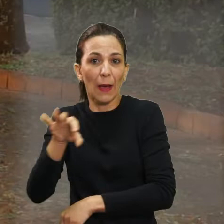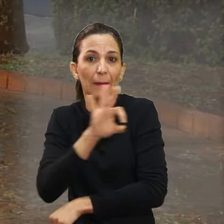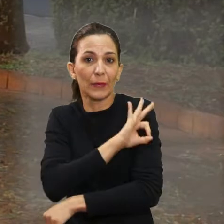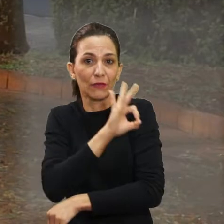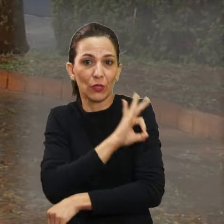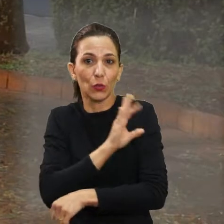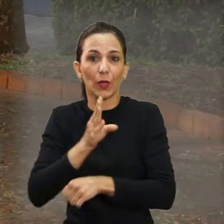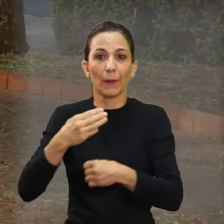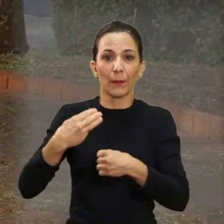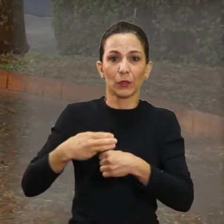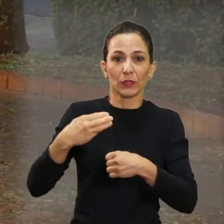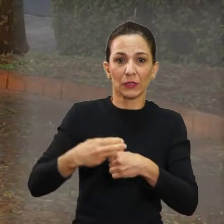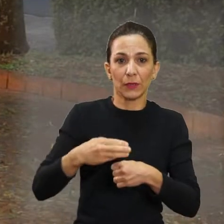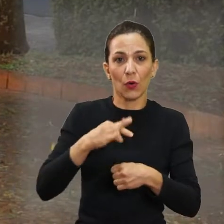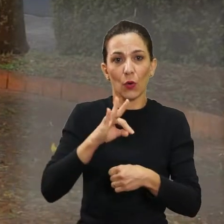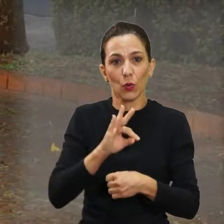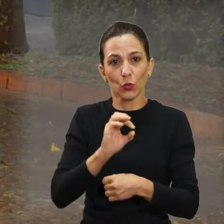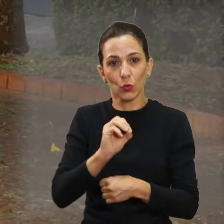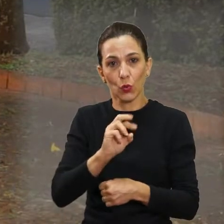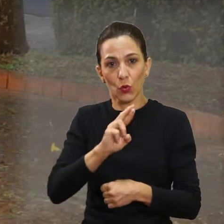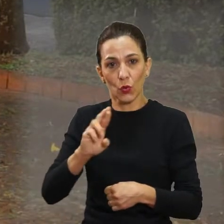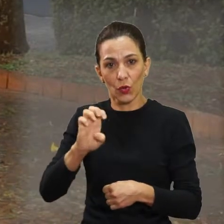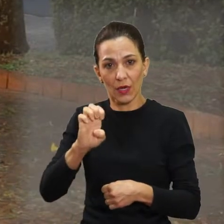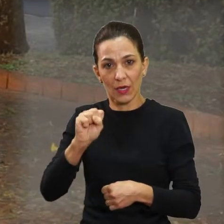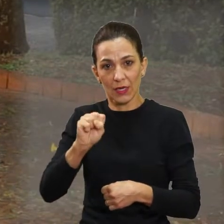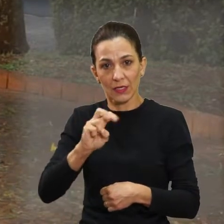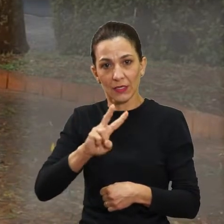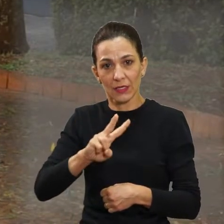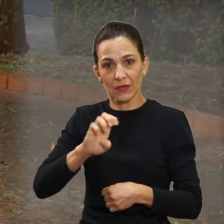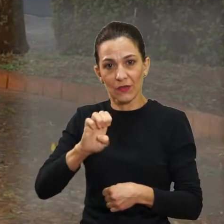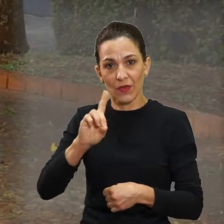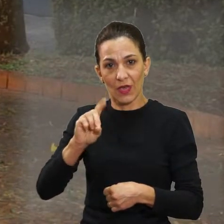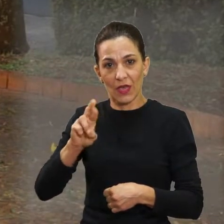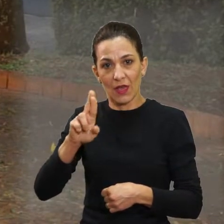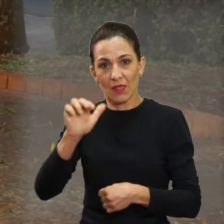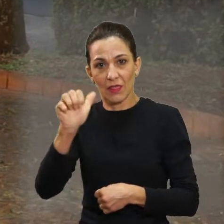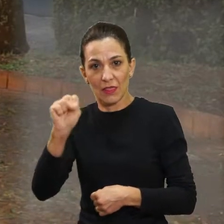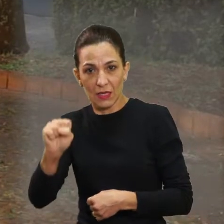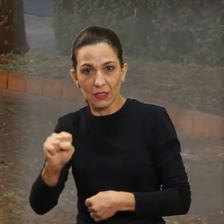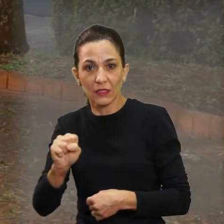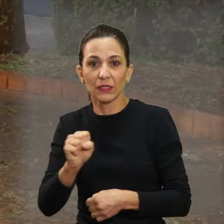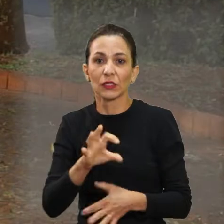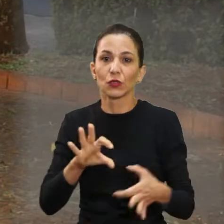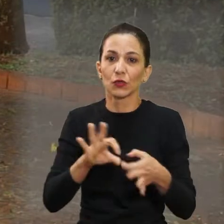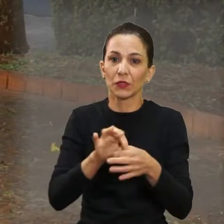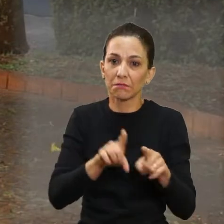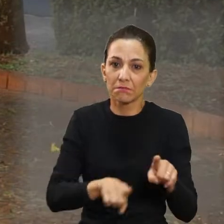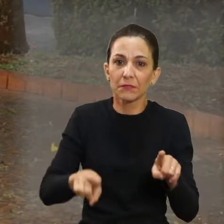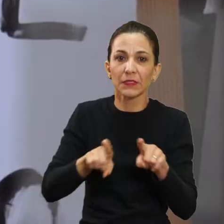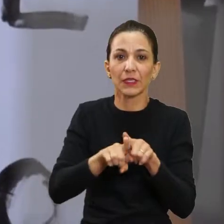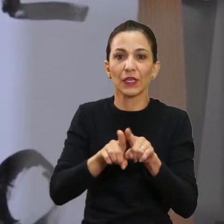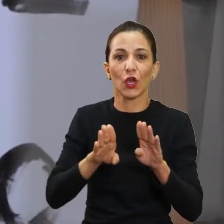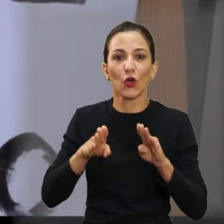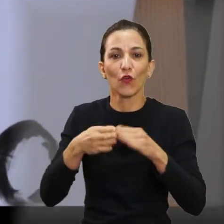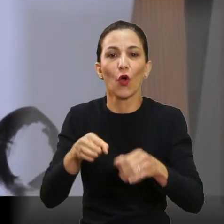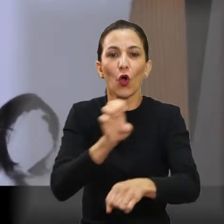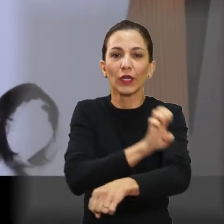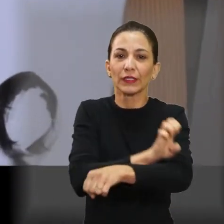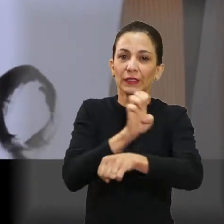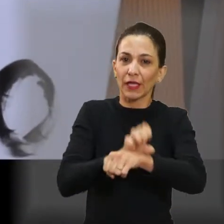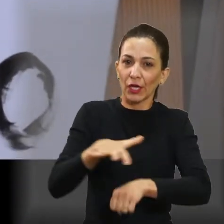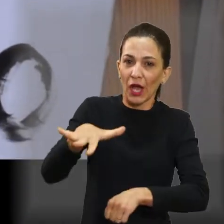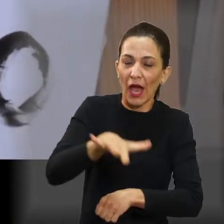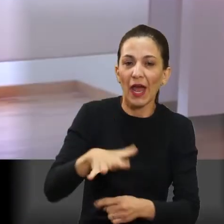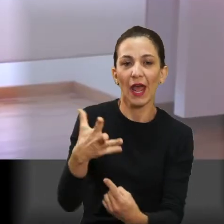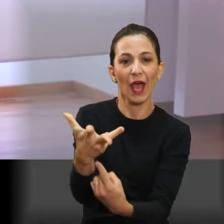um outro documentário que eu fiz, que foi realizado em Portugal, numa residência artística que eu fiz em Torres Vedras, de um projeto de uma parceria